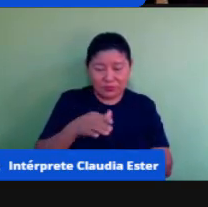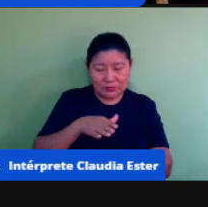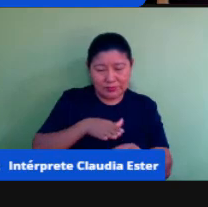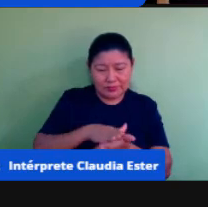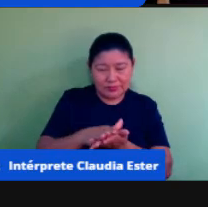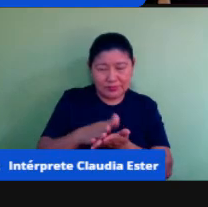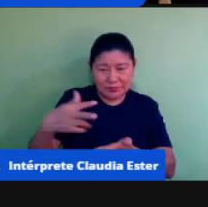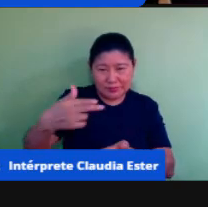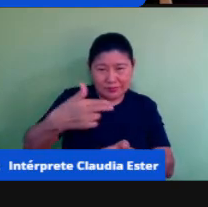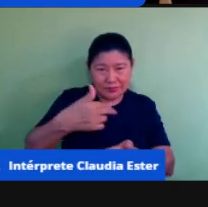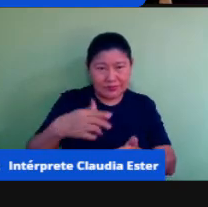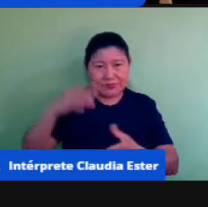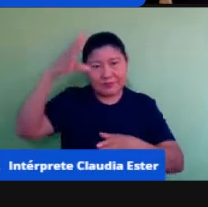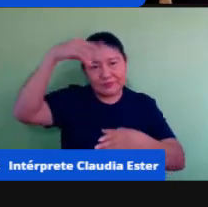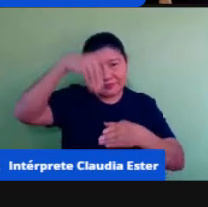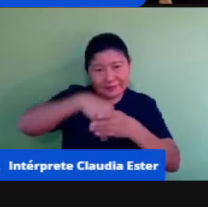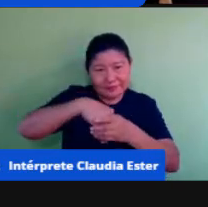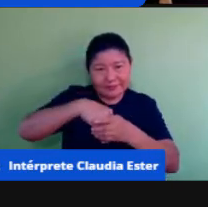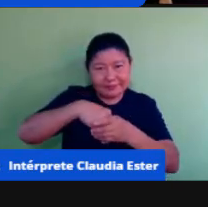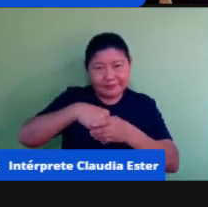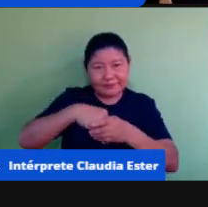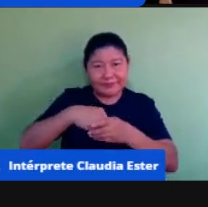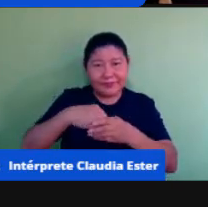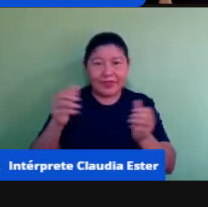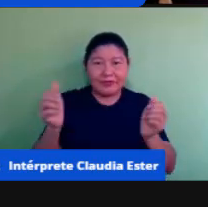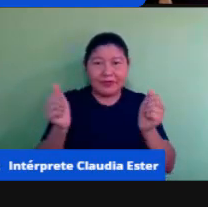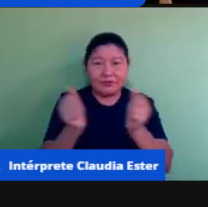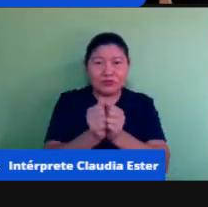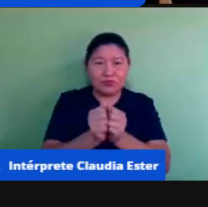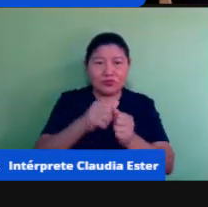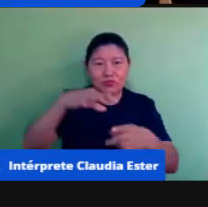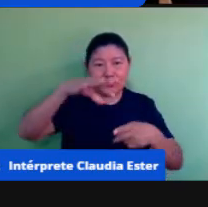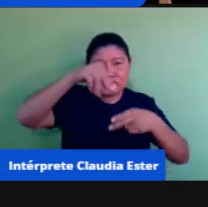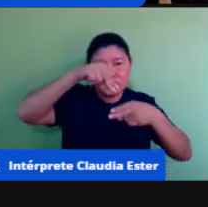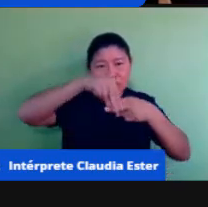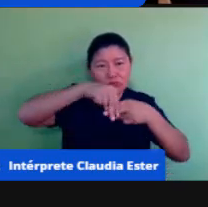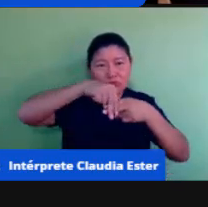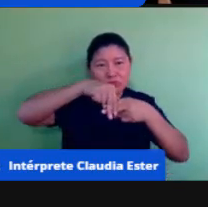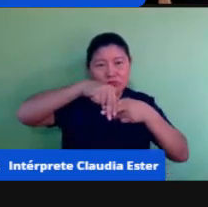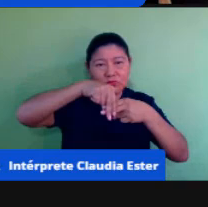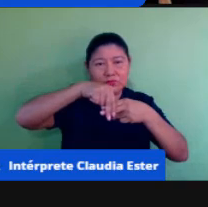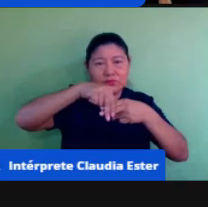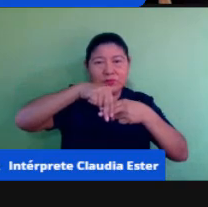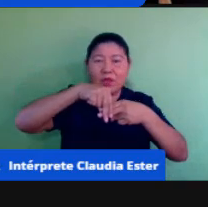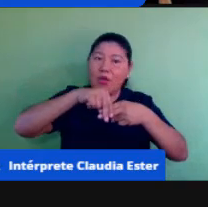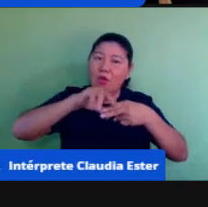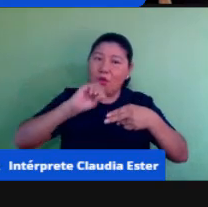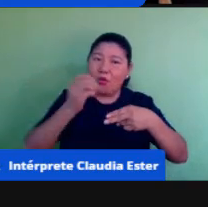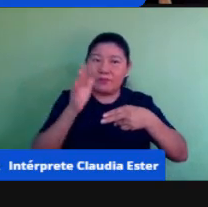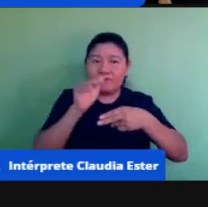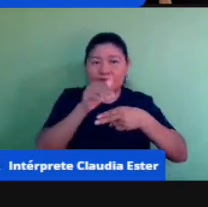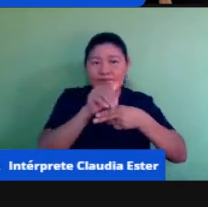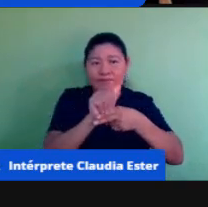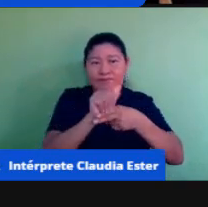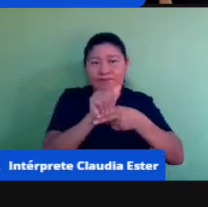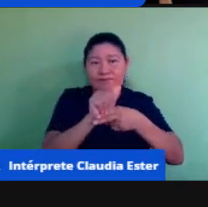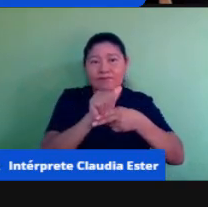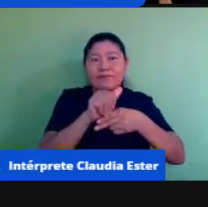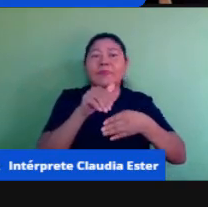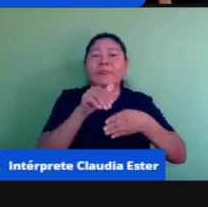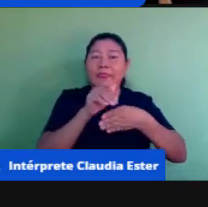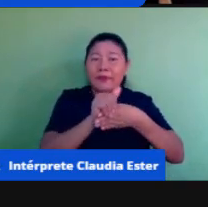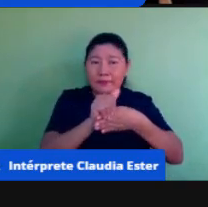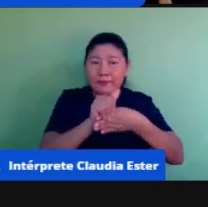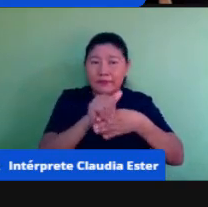ser um menorzinho. Você coloca com clips ou grampeia lá, ó, junto com a apostila, um mimo para os